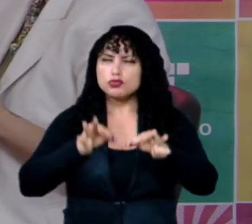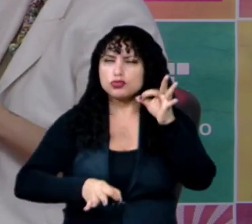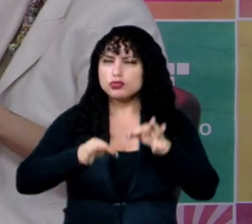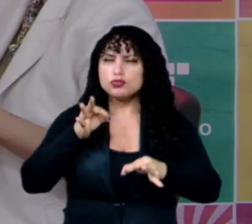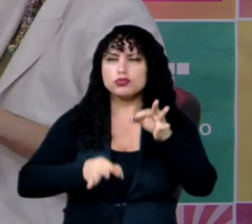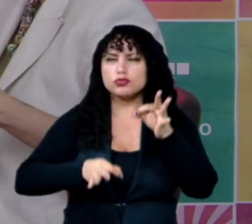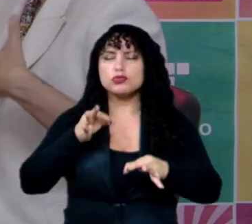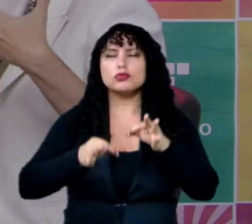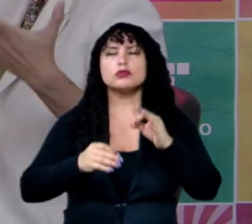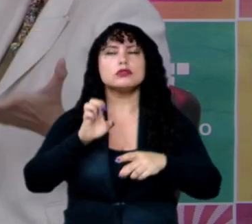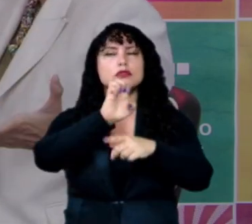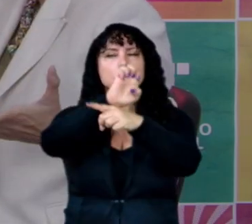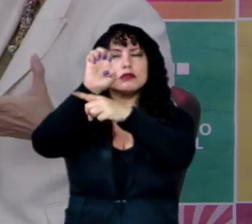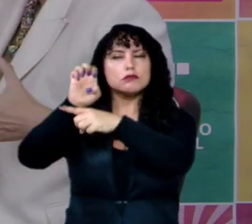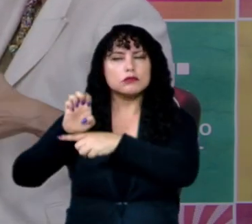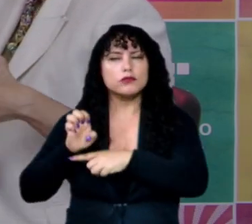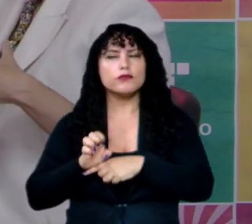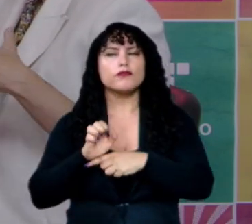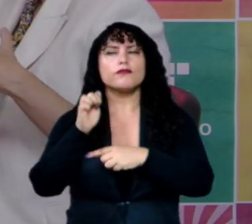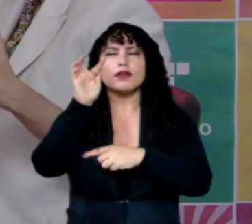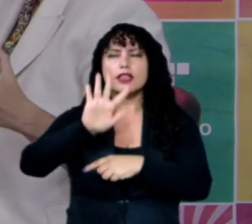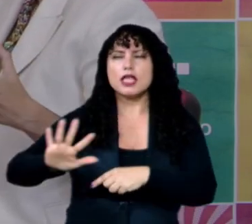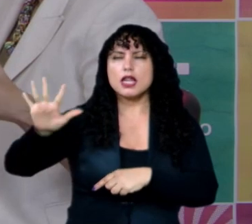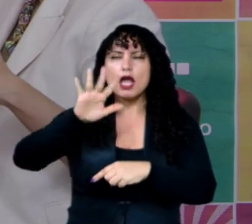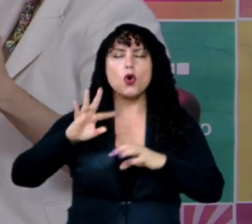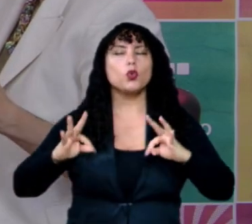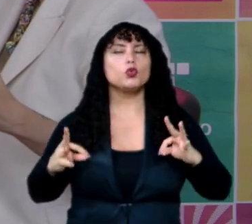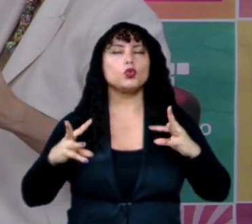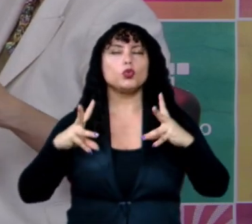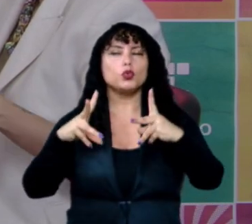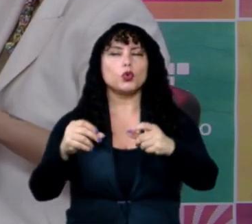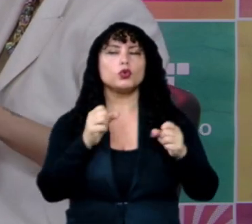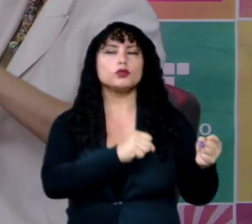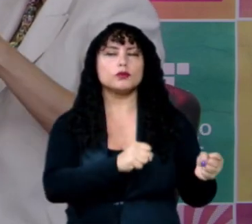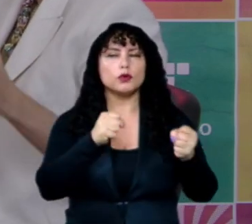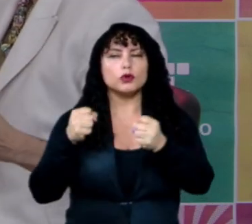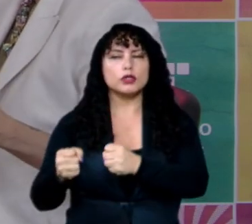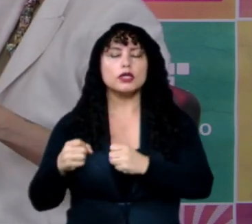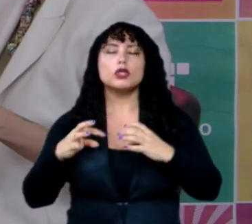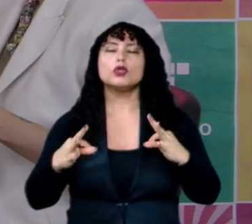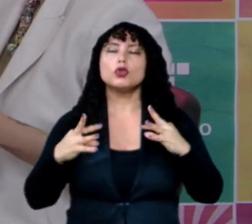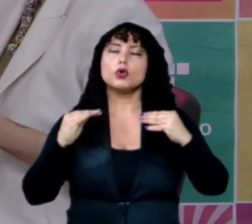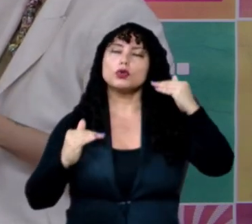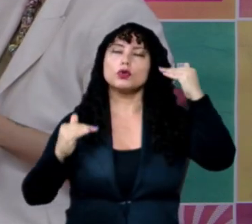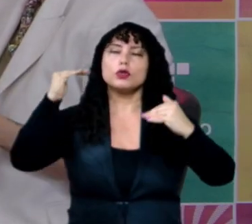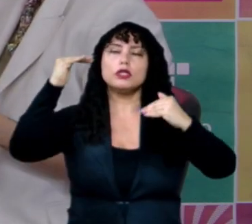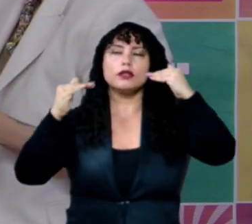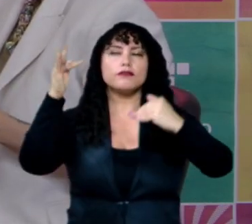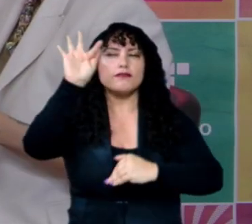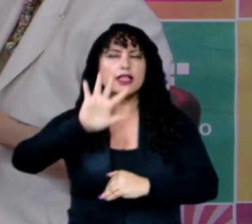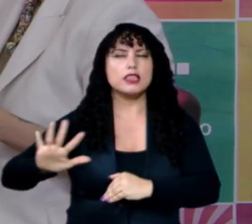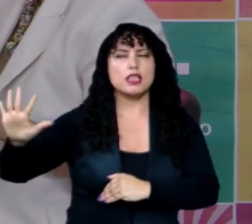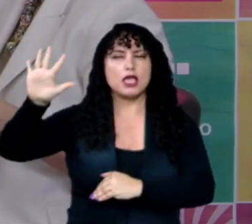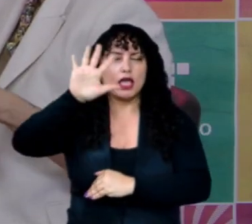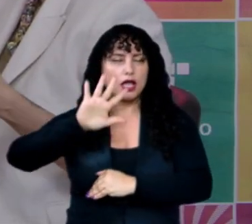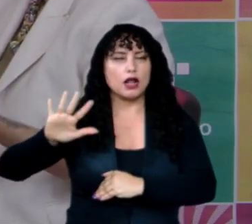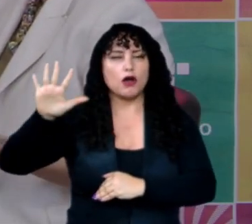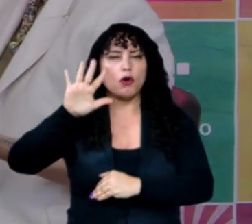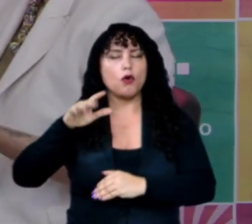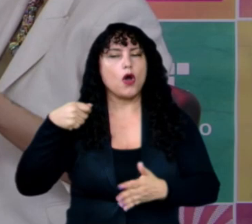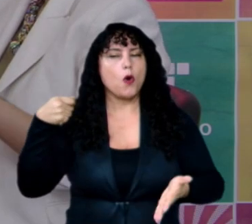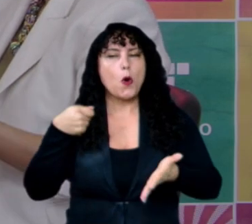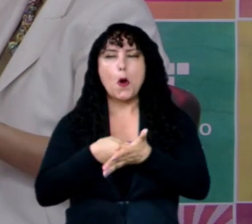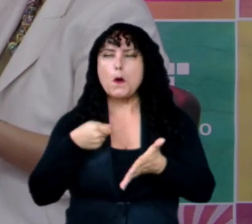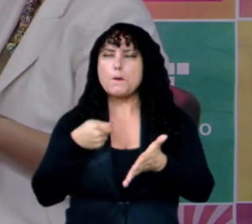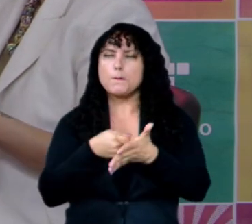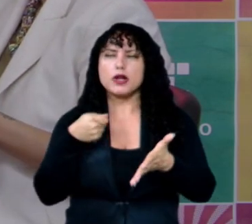da justiça estadual, os tribunais federais, todos os poderes, né? Em todos os níveis da federação, são